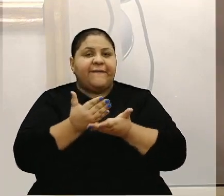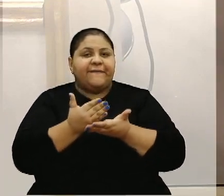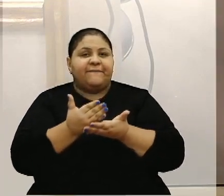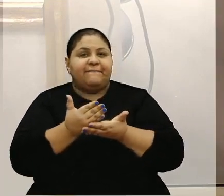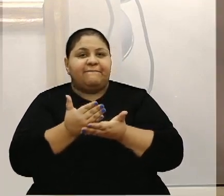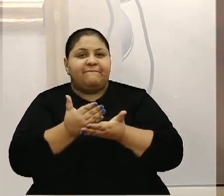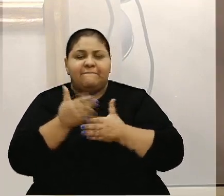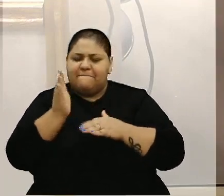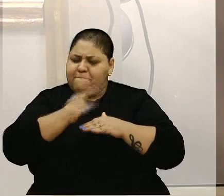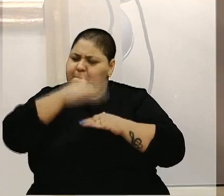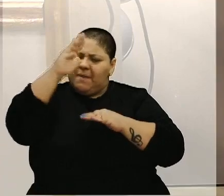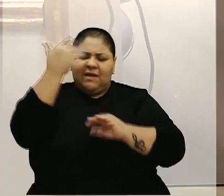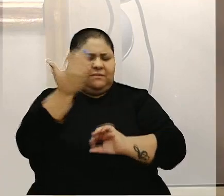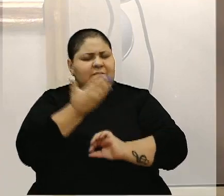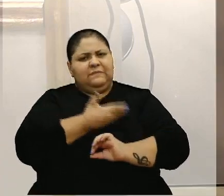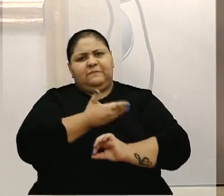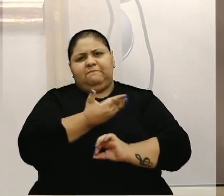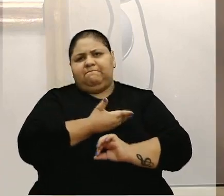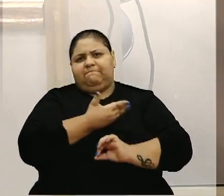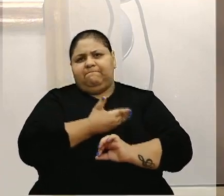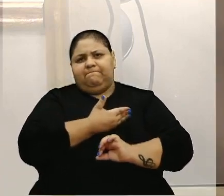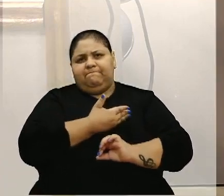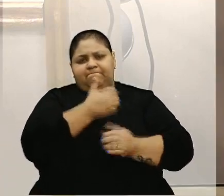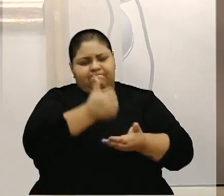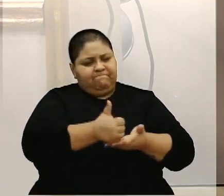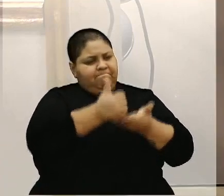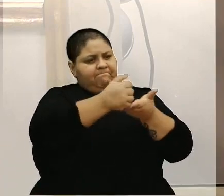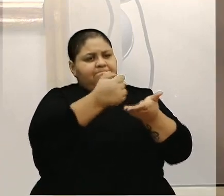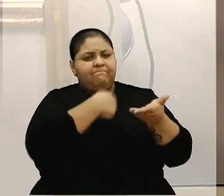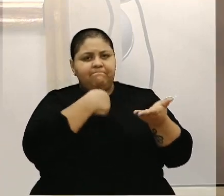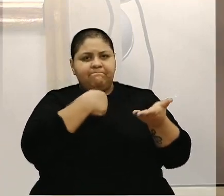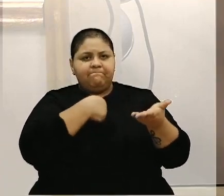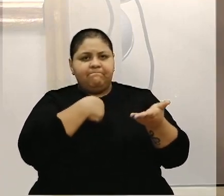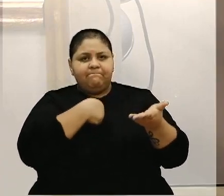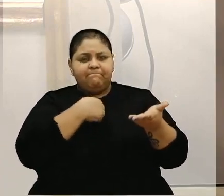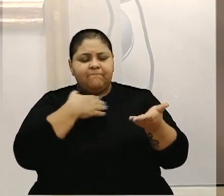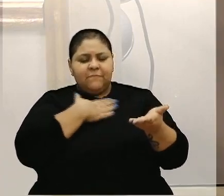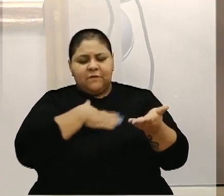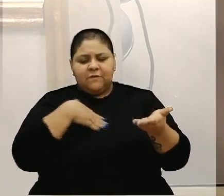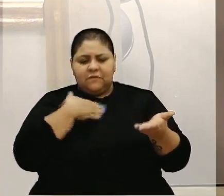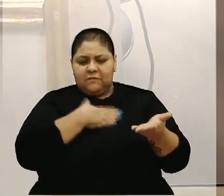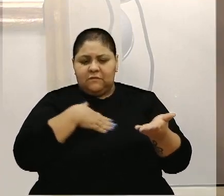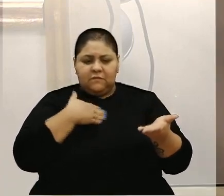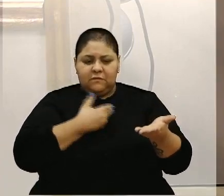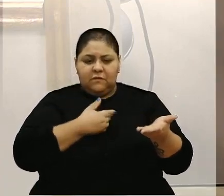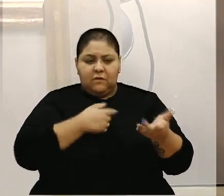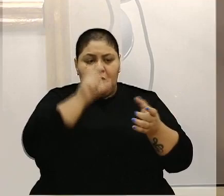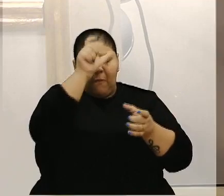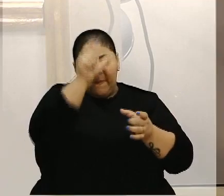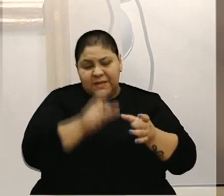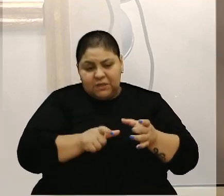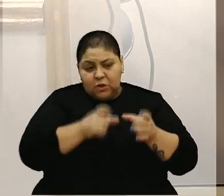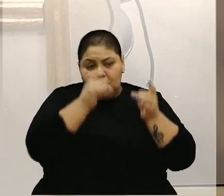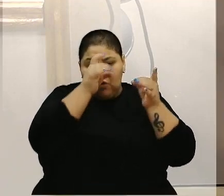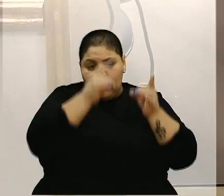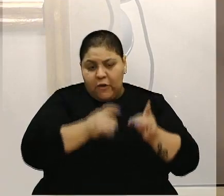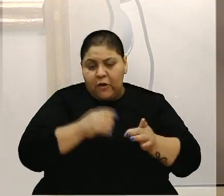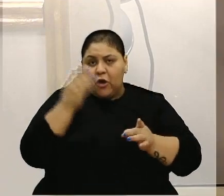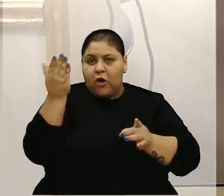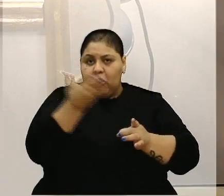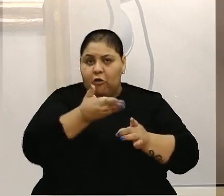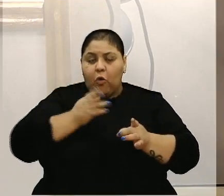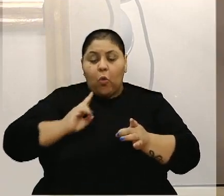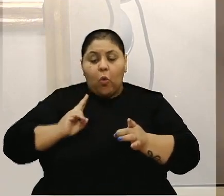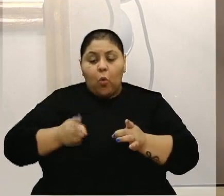sou muito mais seu amigo. Conte sempre comigo. E o meu desejo, como ser humano especialmente, é que o senhor